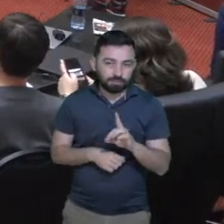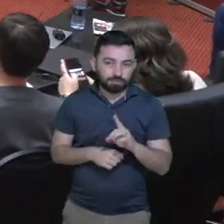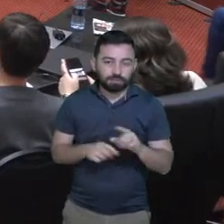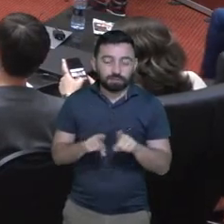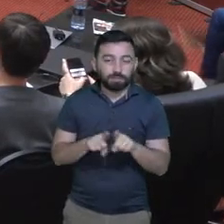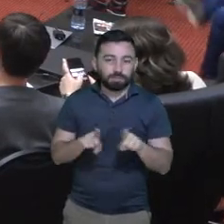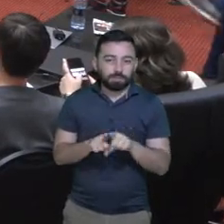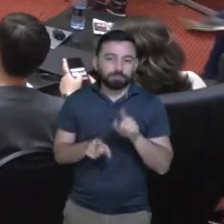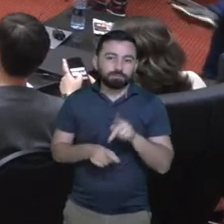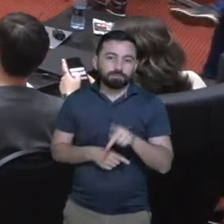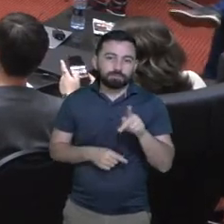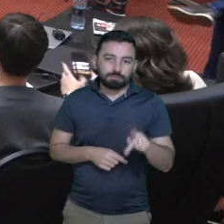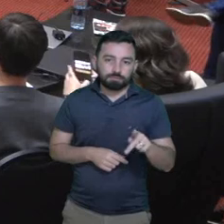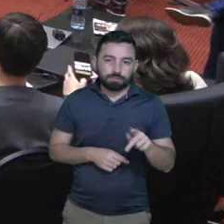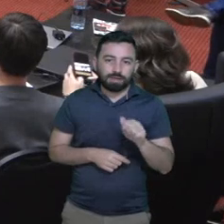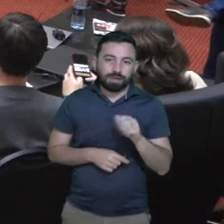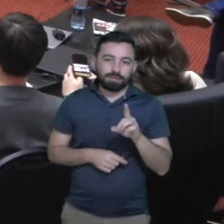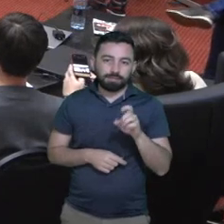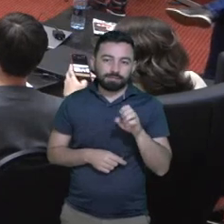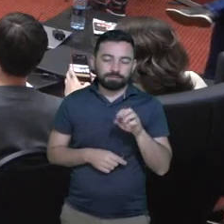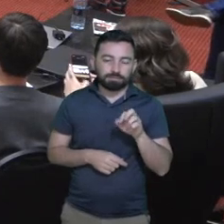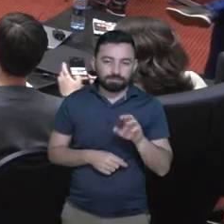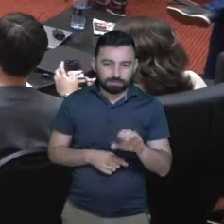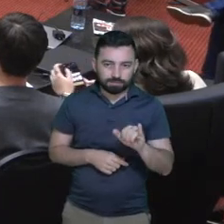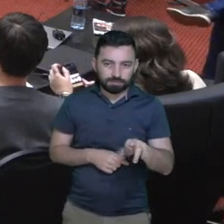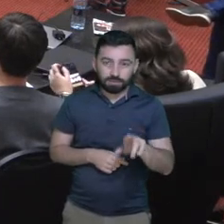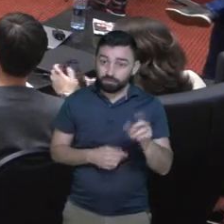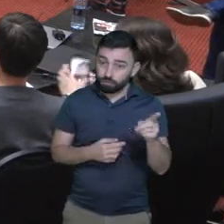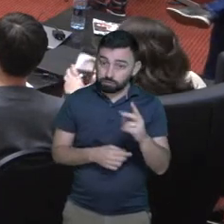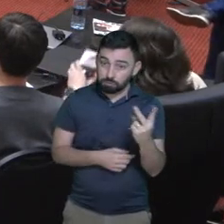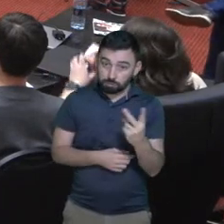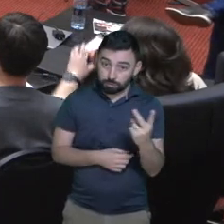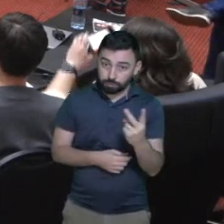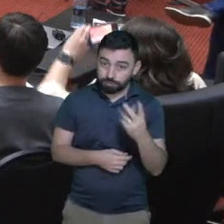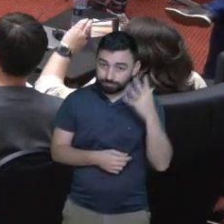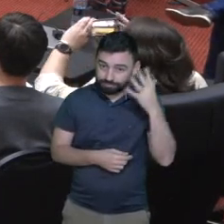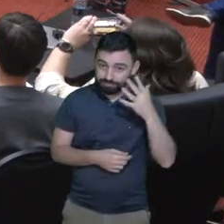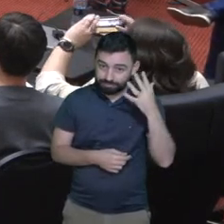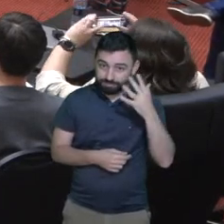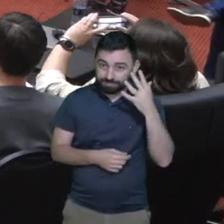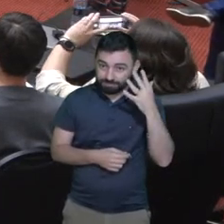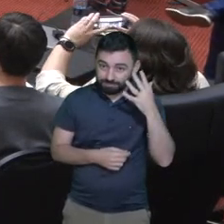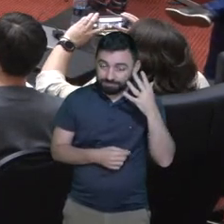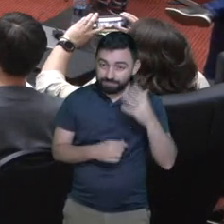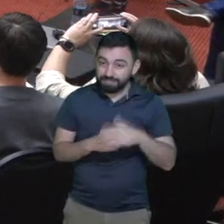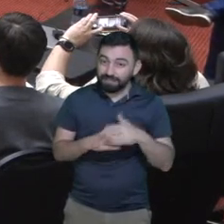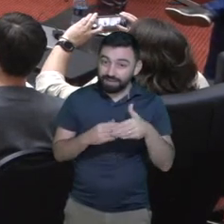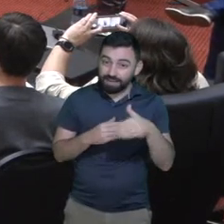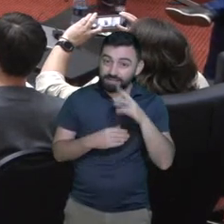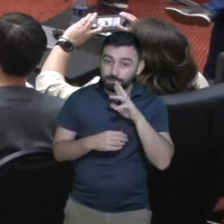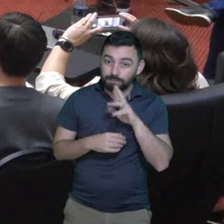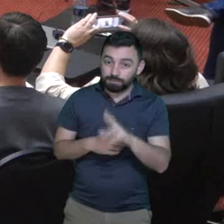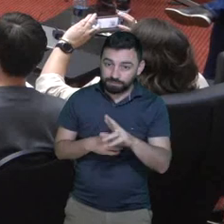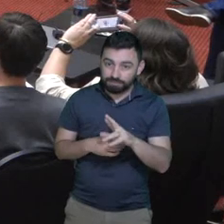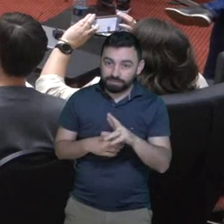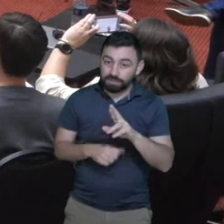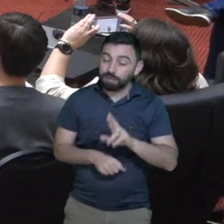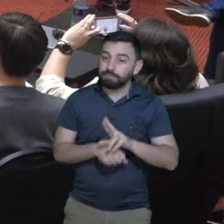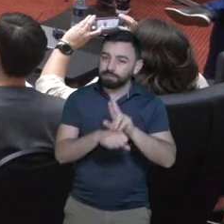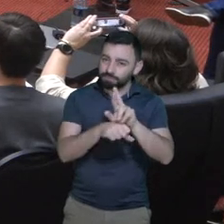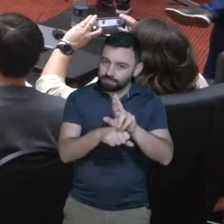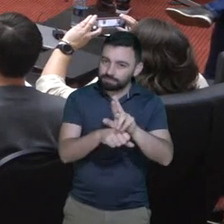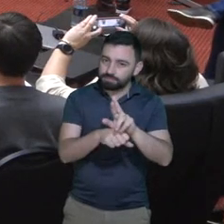o professor Adir então vocês dois fazem a fala eh respondendo representando a